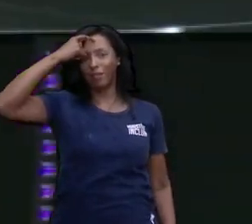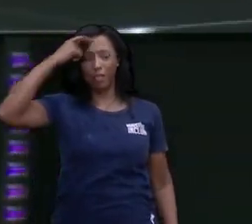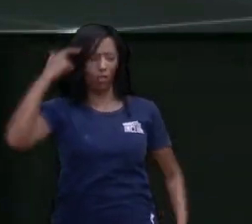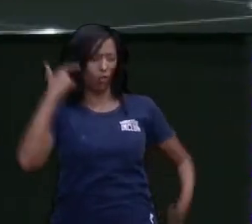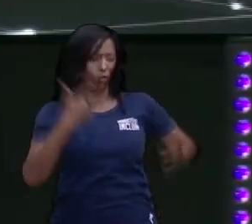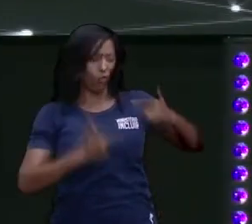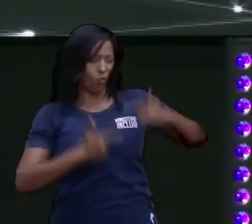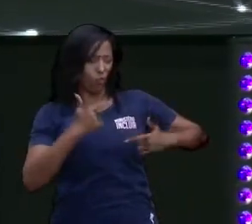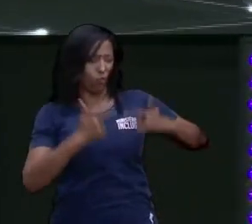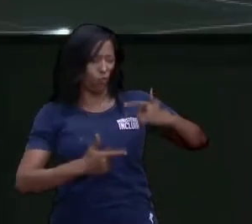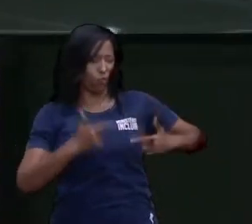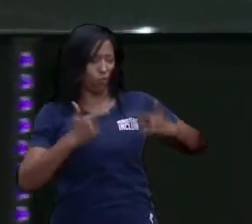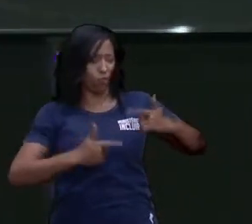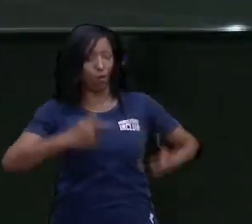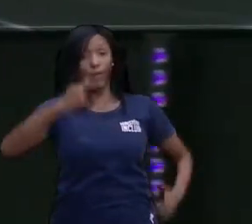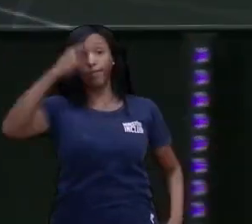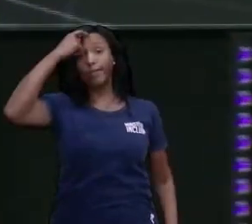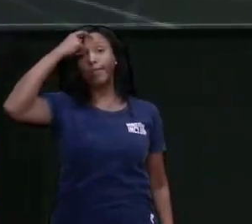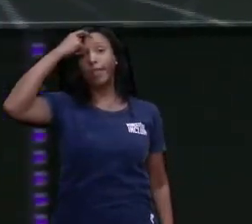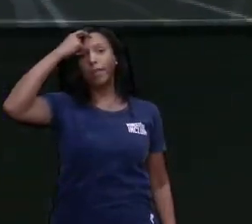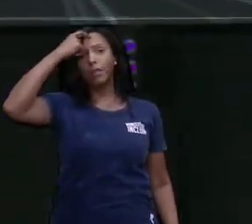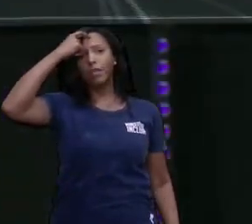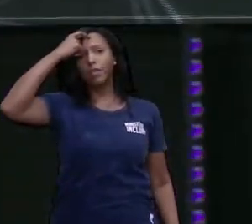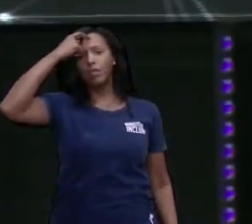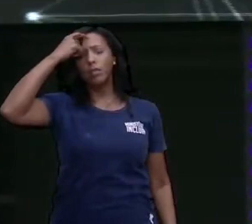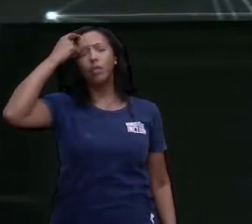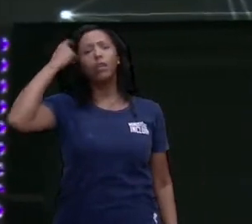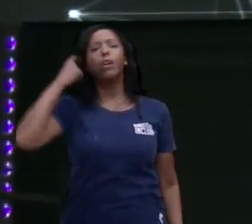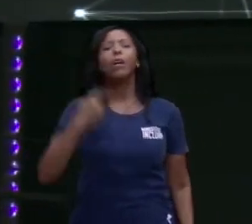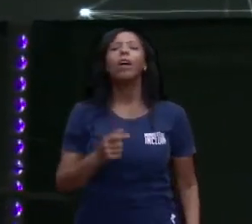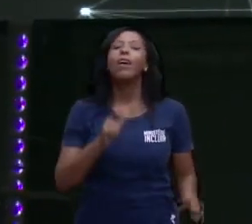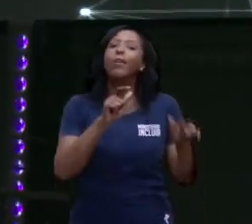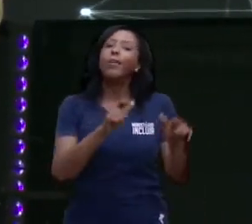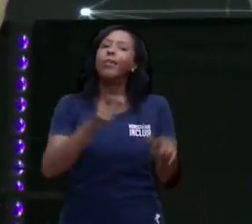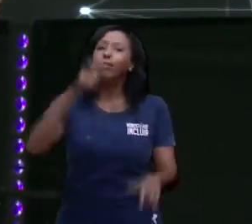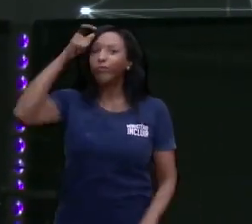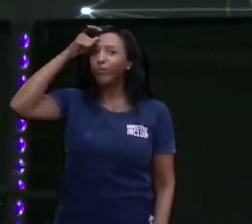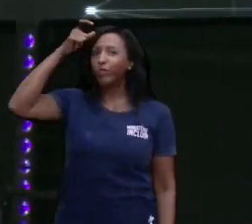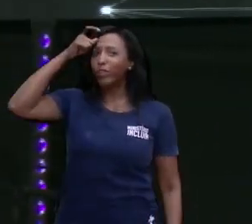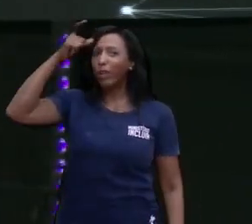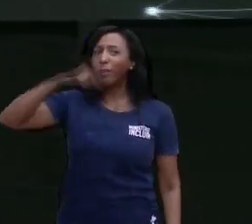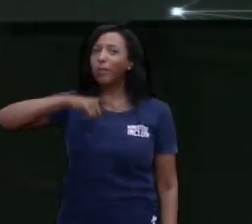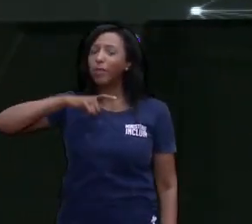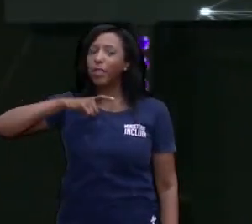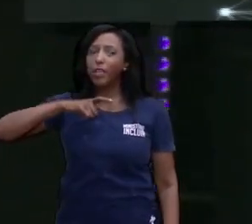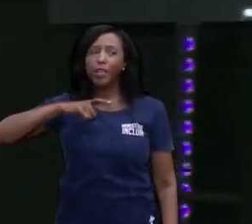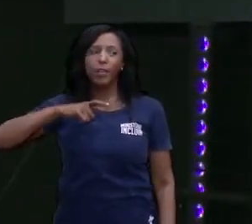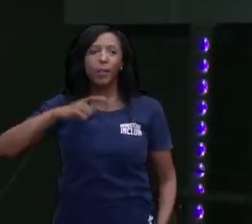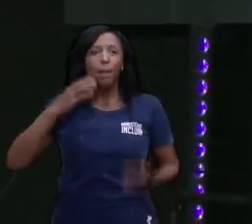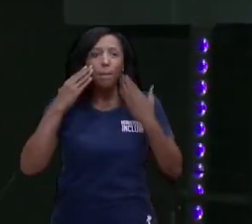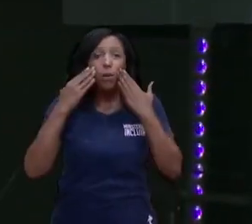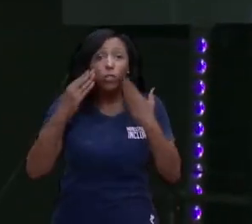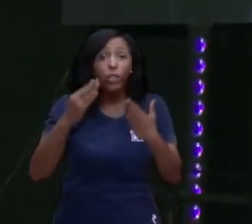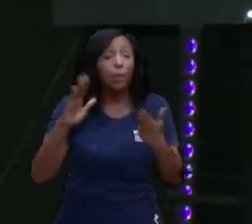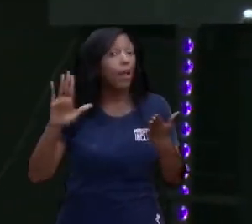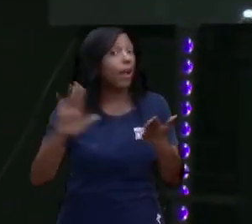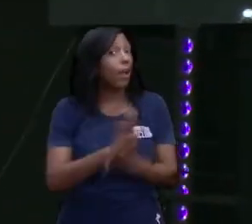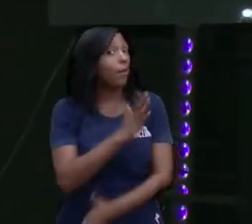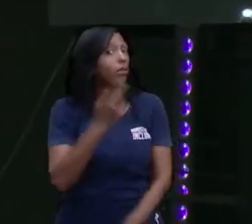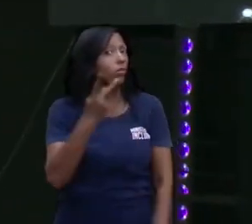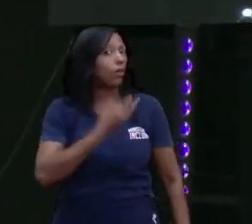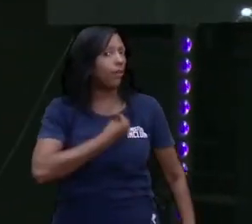é na mente onde é que o diabo joga para te arrebentar E ela mente ele vai